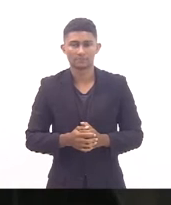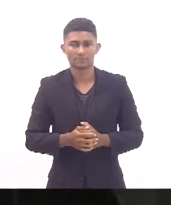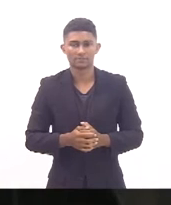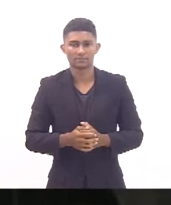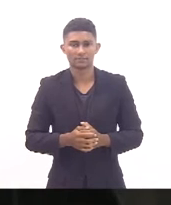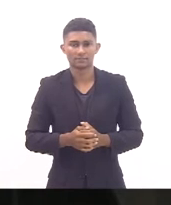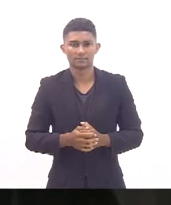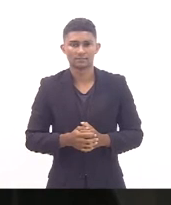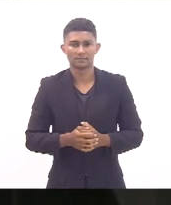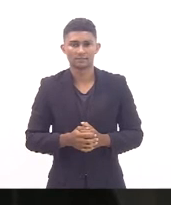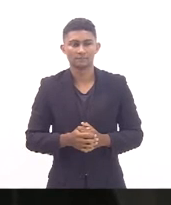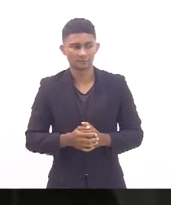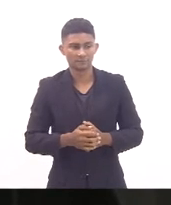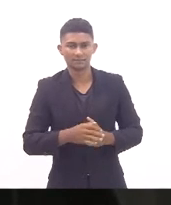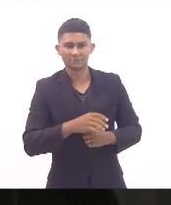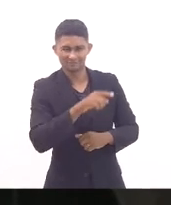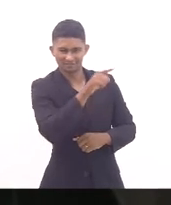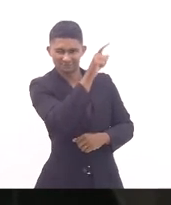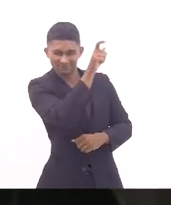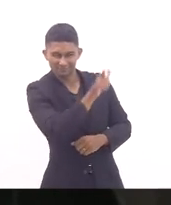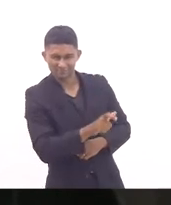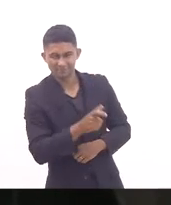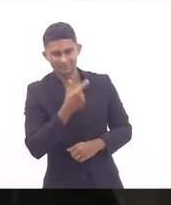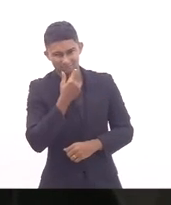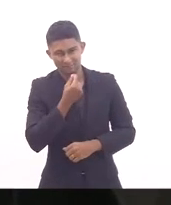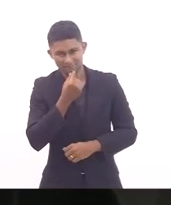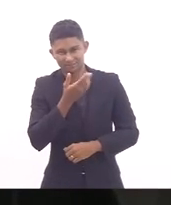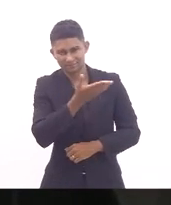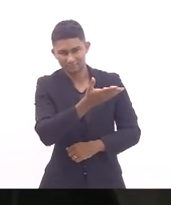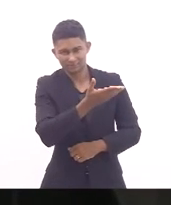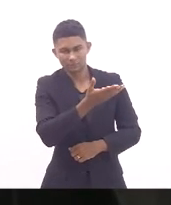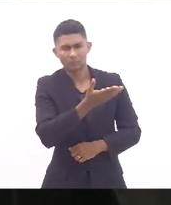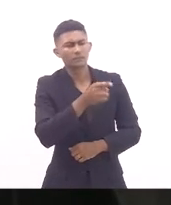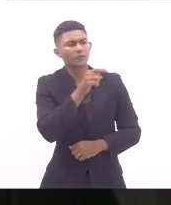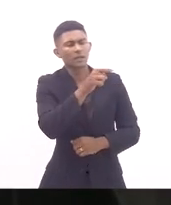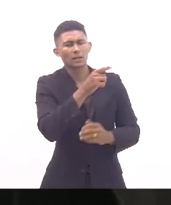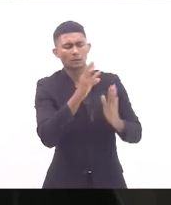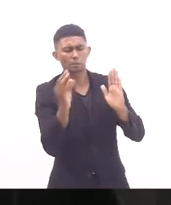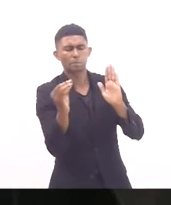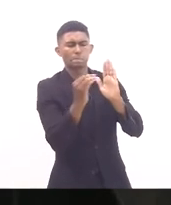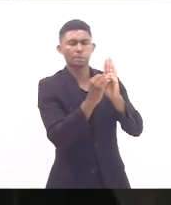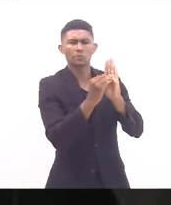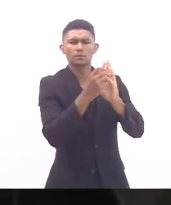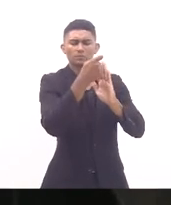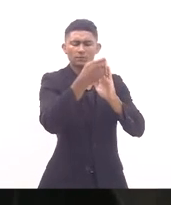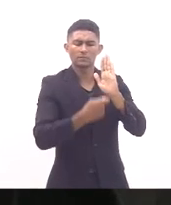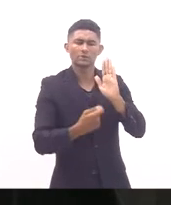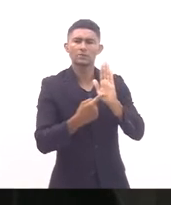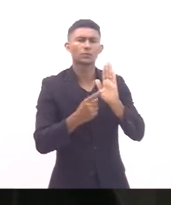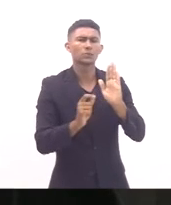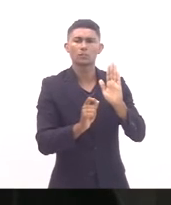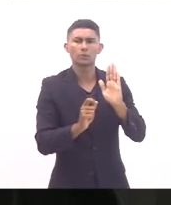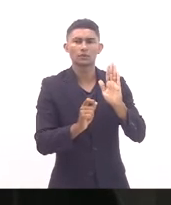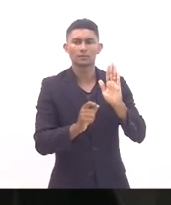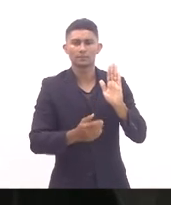e o autor faz menção ao processo de